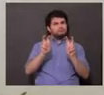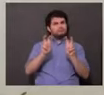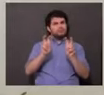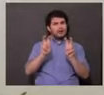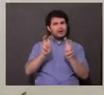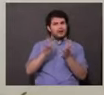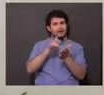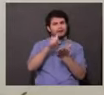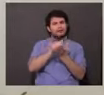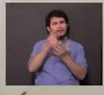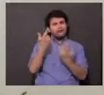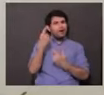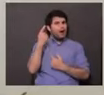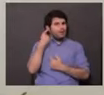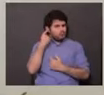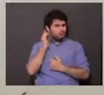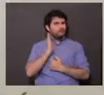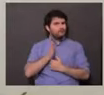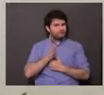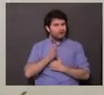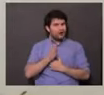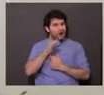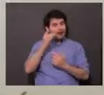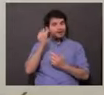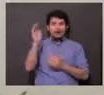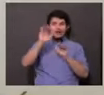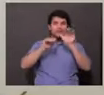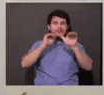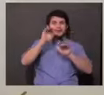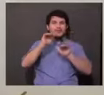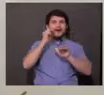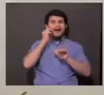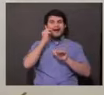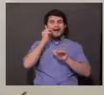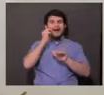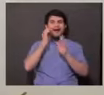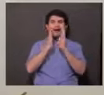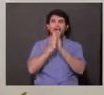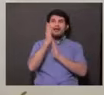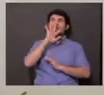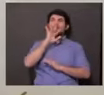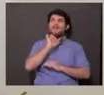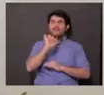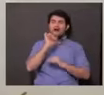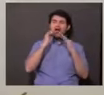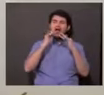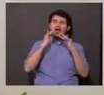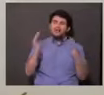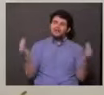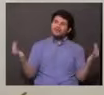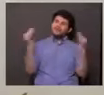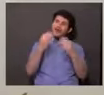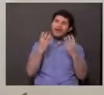que na Bíblia já ouvimos para convocar a Mãe de Deus. Cantamos todos, cantamos sem